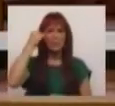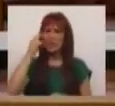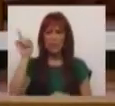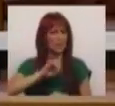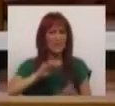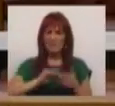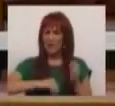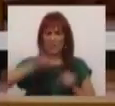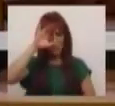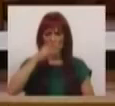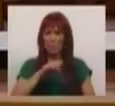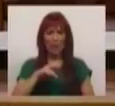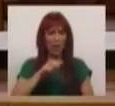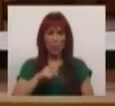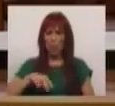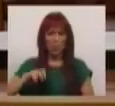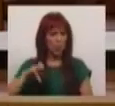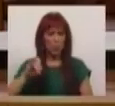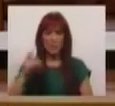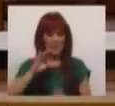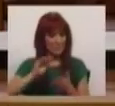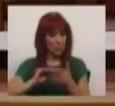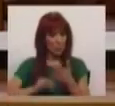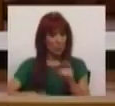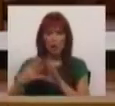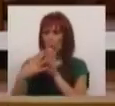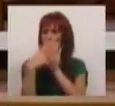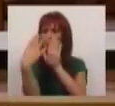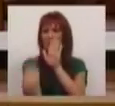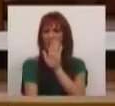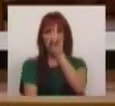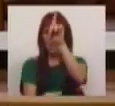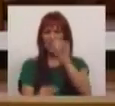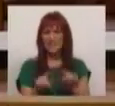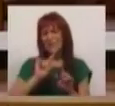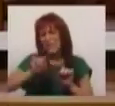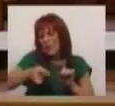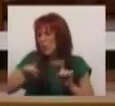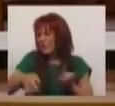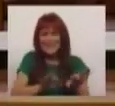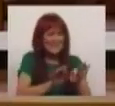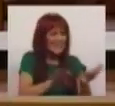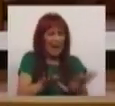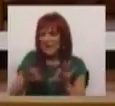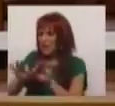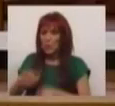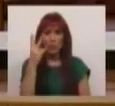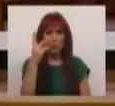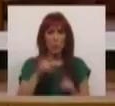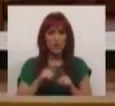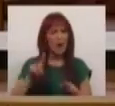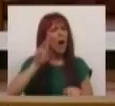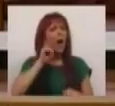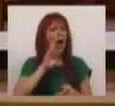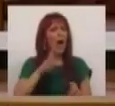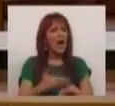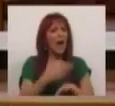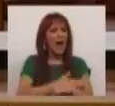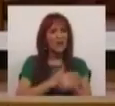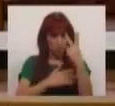pelo Secretário de Estado Paulo Núncio. Esta redação foi copiada, vírgula por vírgula, das duas amnistias